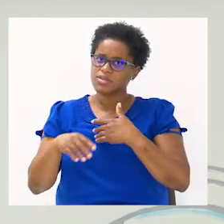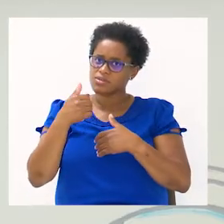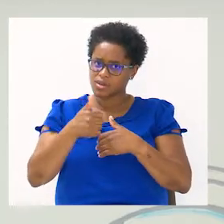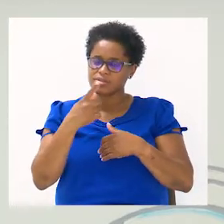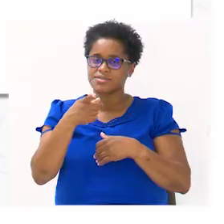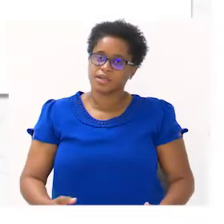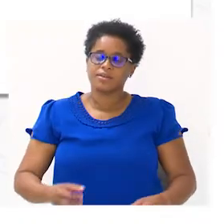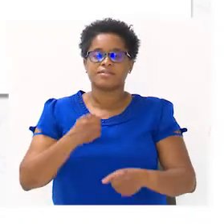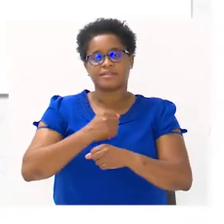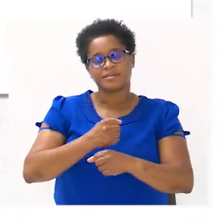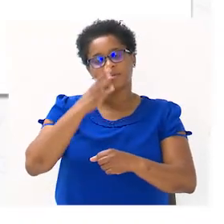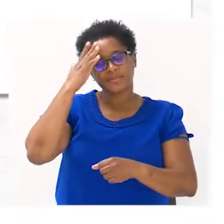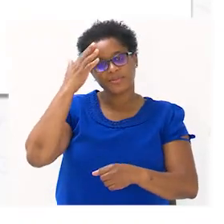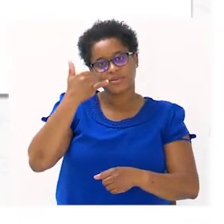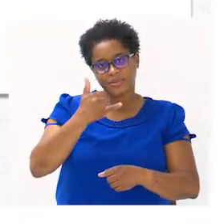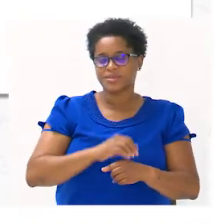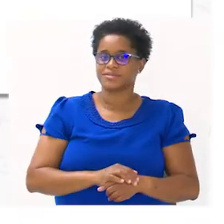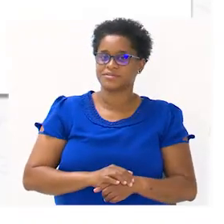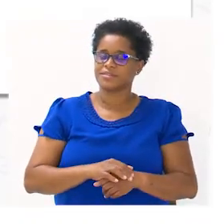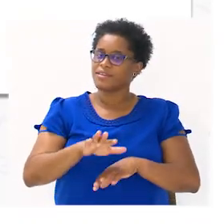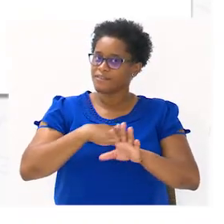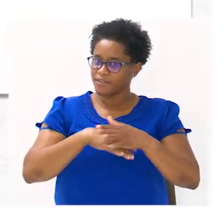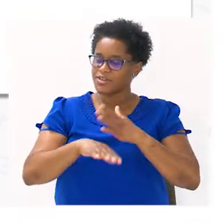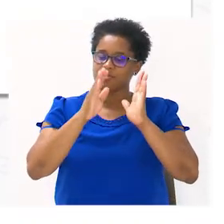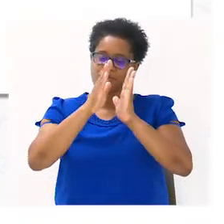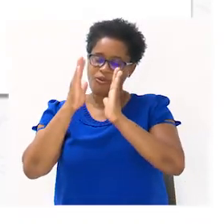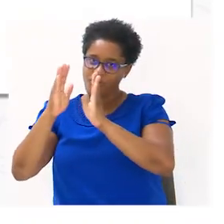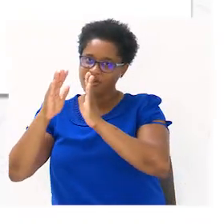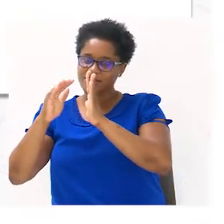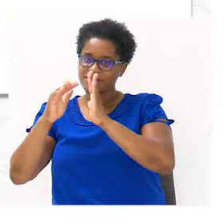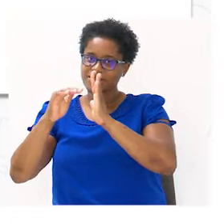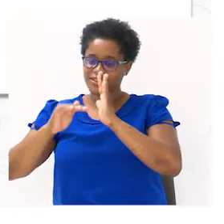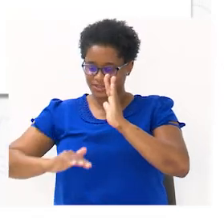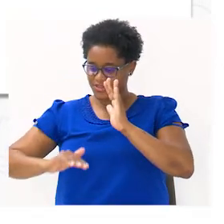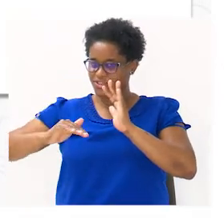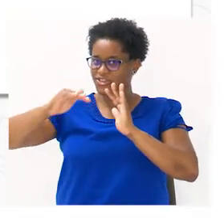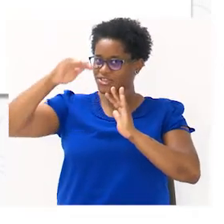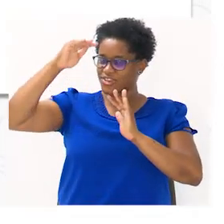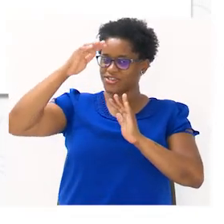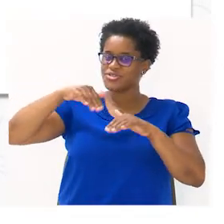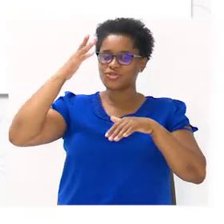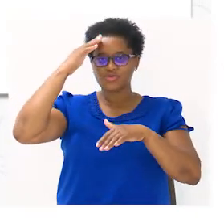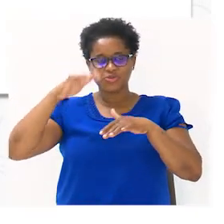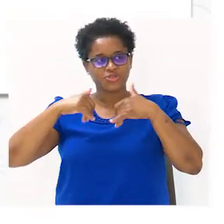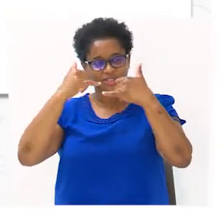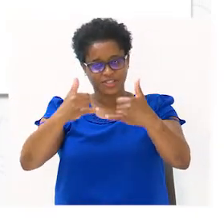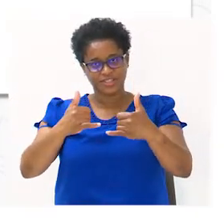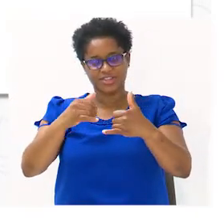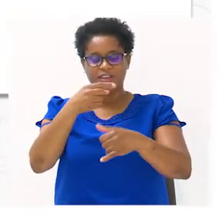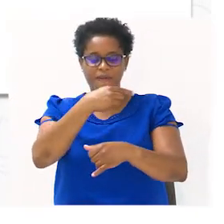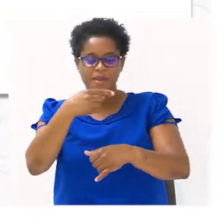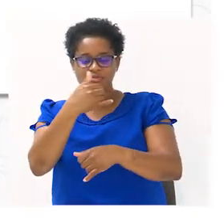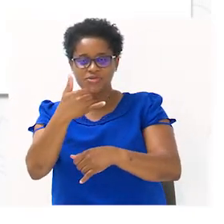Isso mesmo. Exercício 2. Dispõe por ordem crescente os seguintes